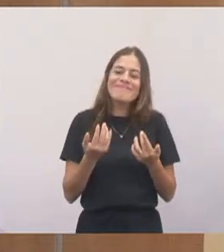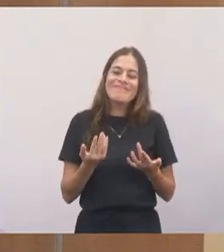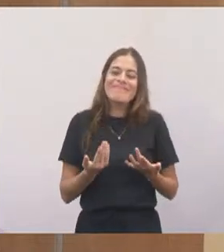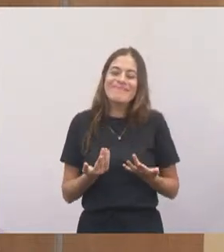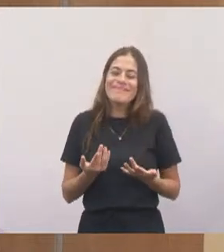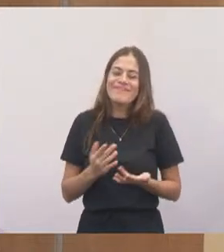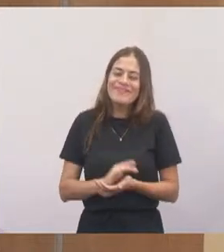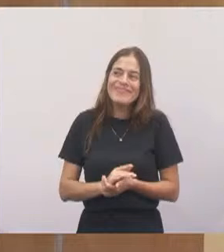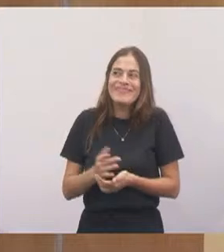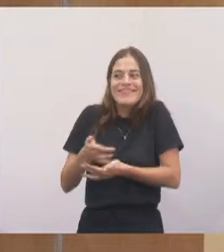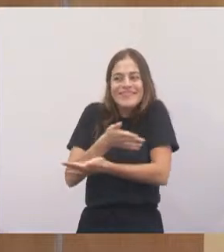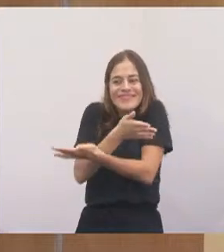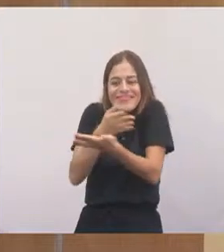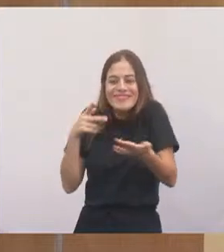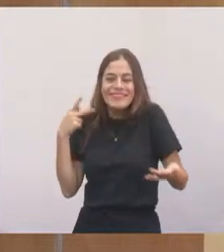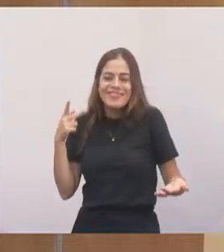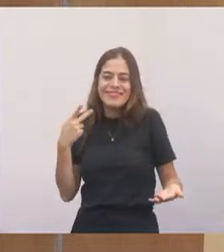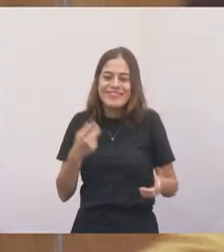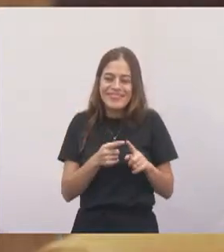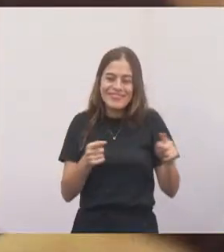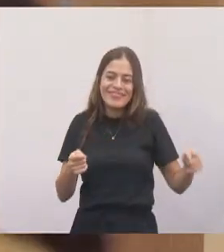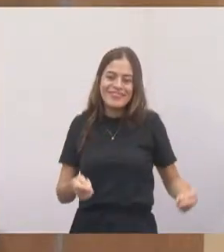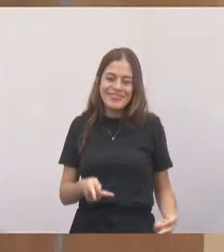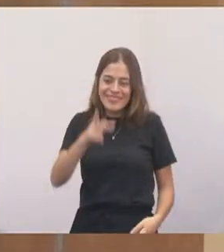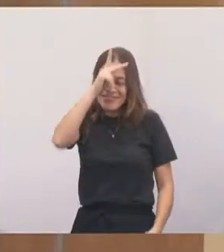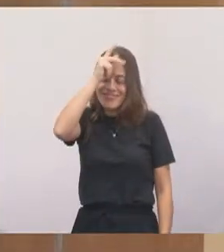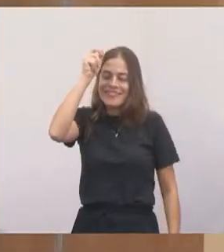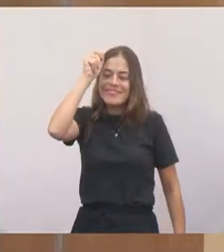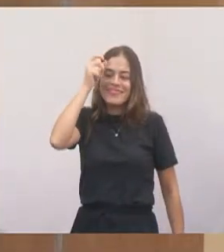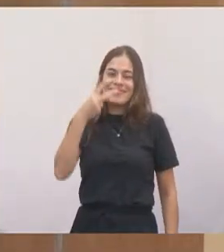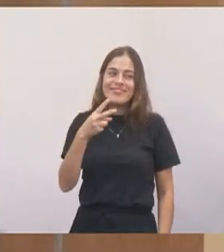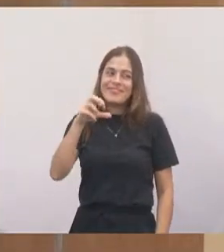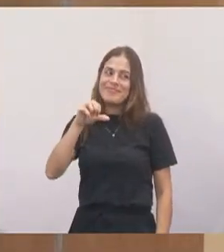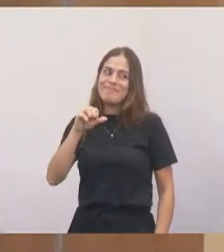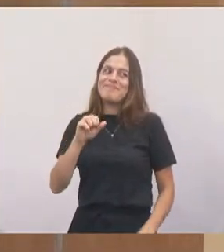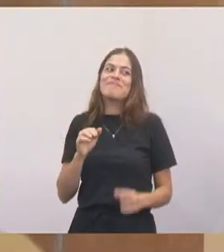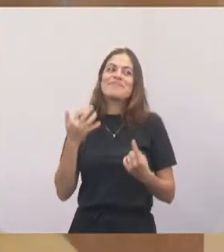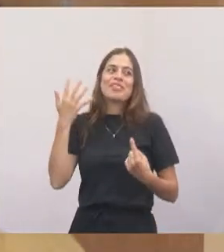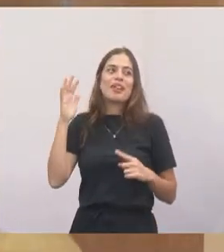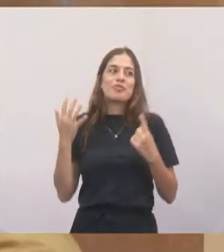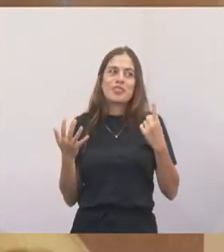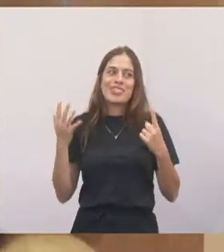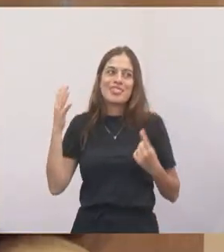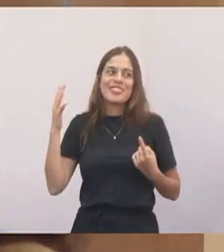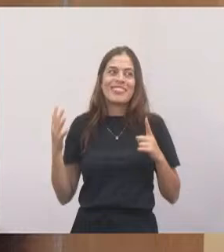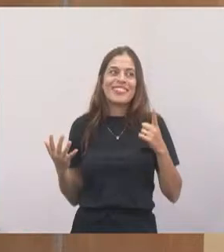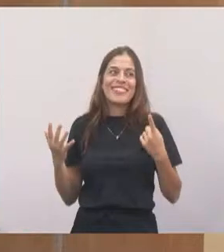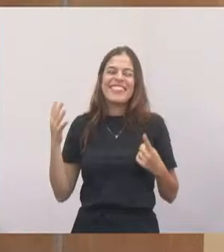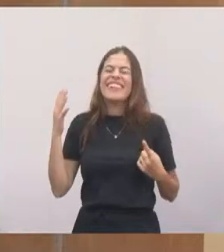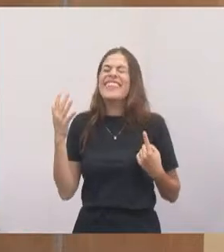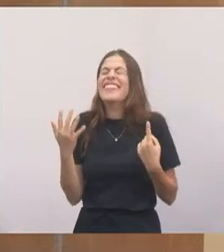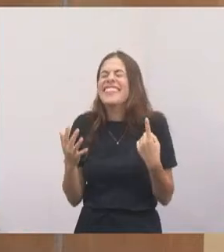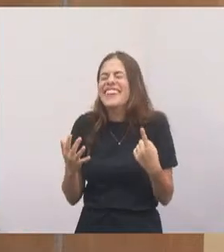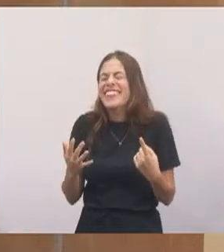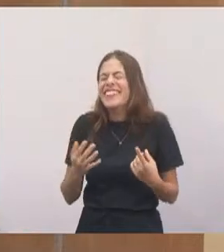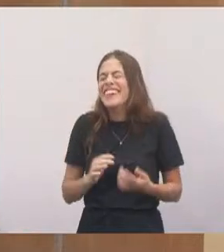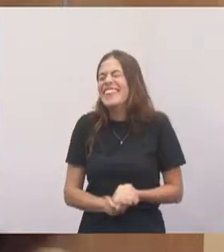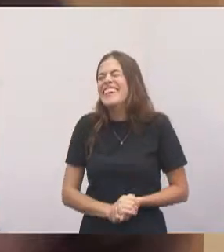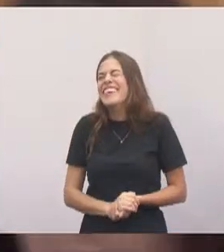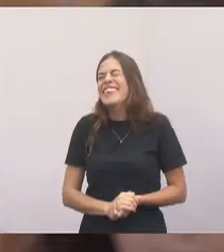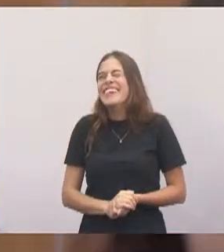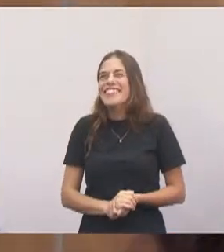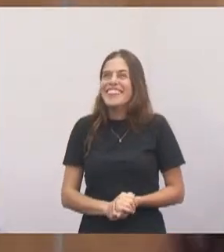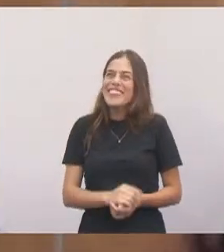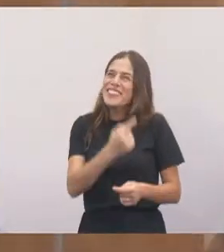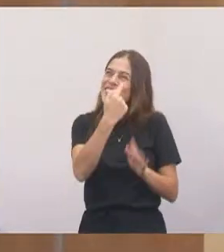dos senhores vereadores, gabinete do prefeito, 29 de fevereiro de 2024, prefeito Isaías José de Santana. Está aí o veto, né,